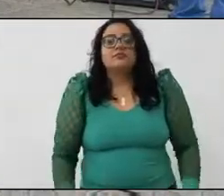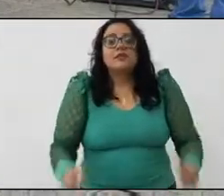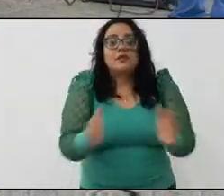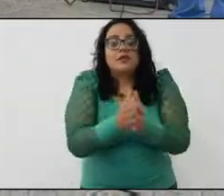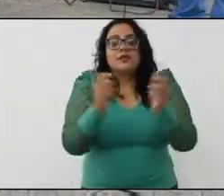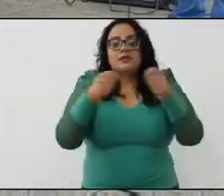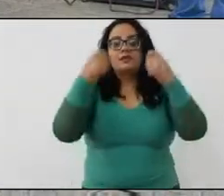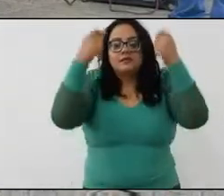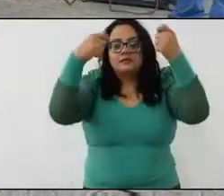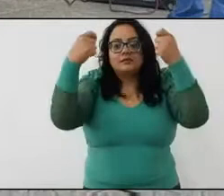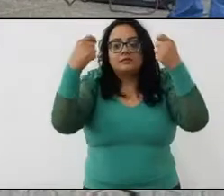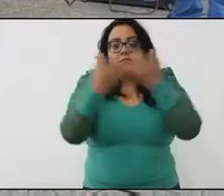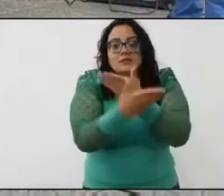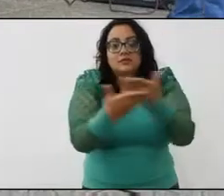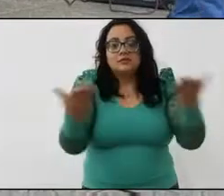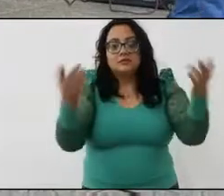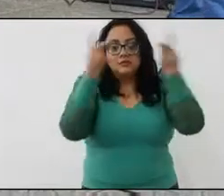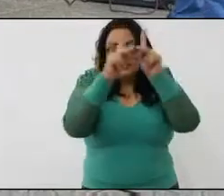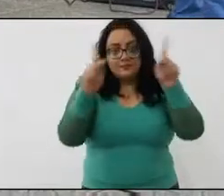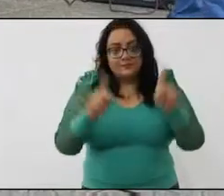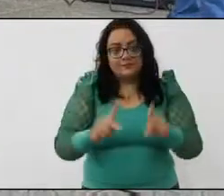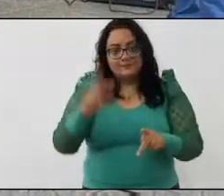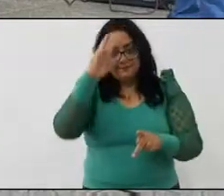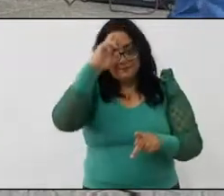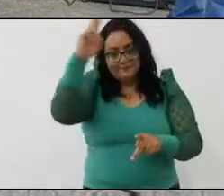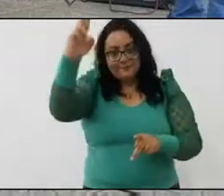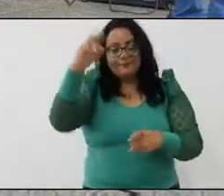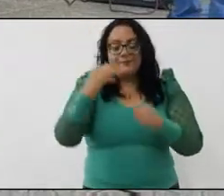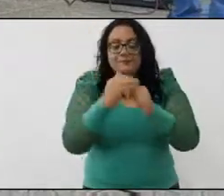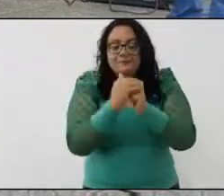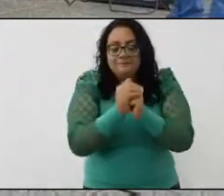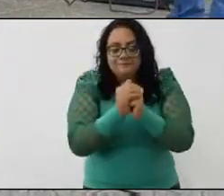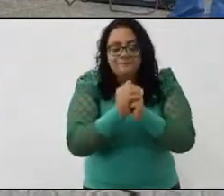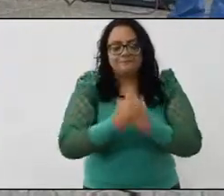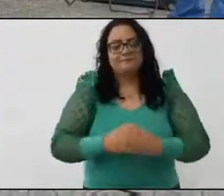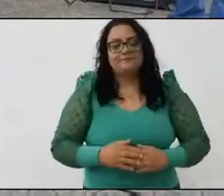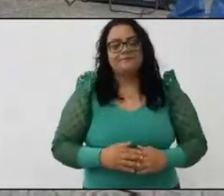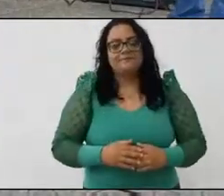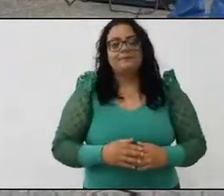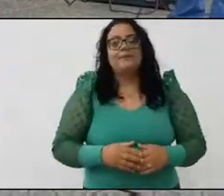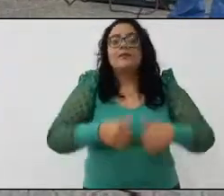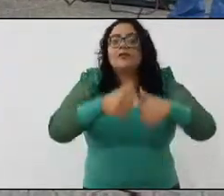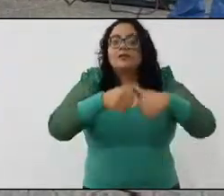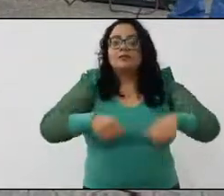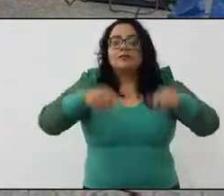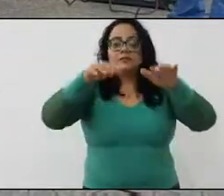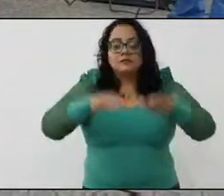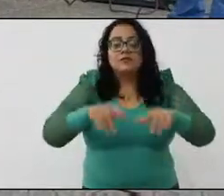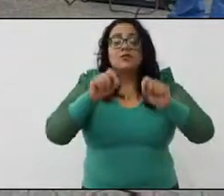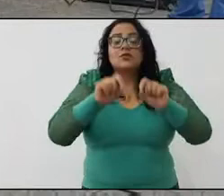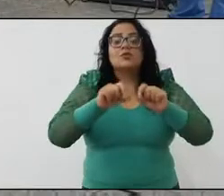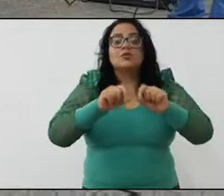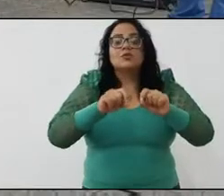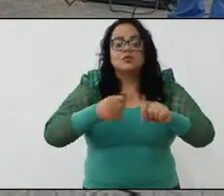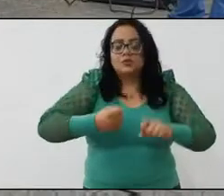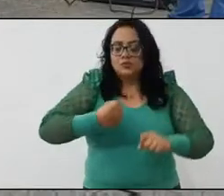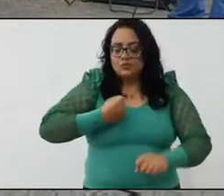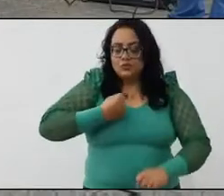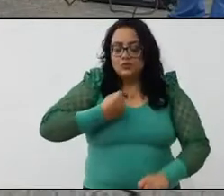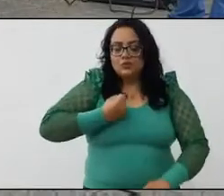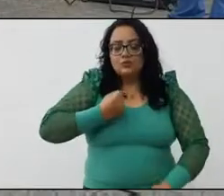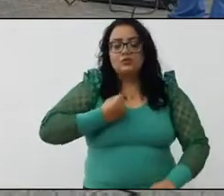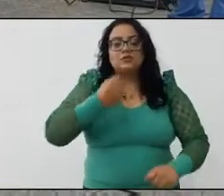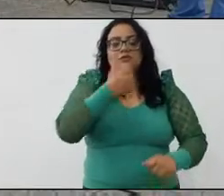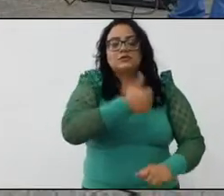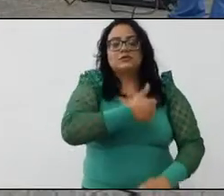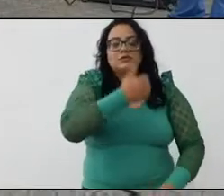Aleluia. Nós saudamos a amada igreja com a paz do Senhor. Amém. Nós vamos adorar ao Senhor com o hino 124 da nossa